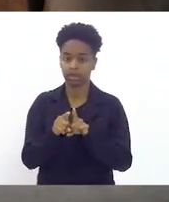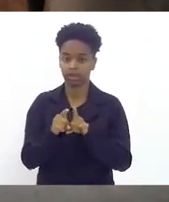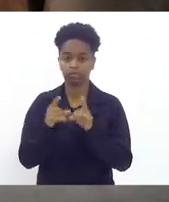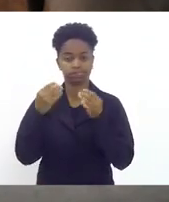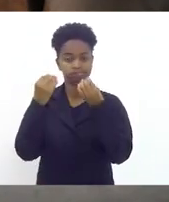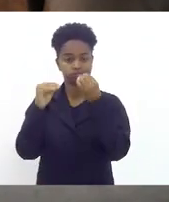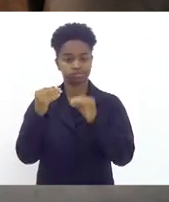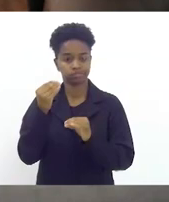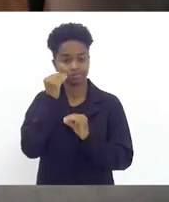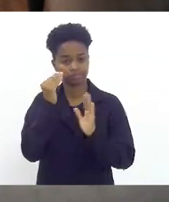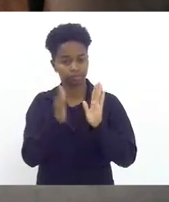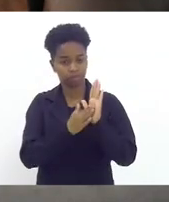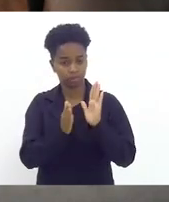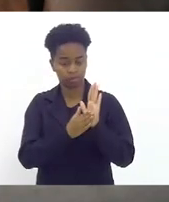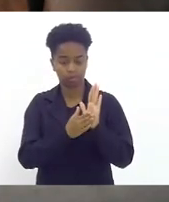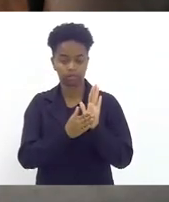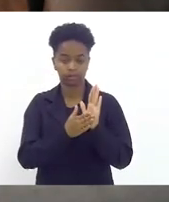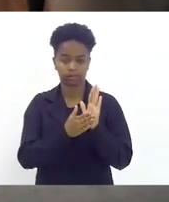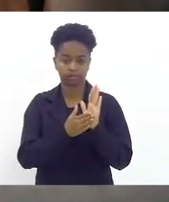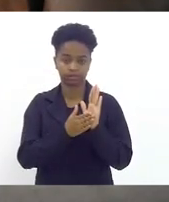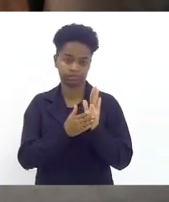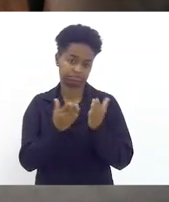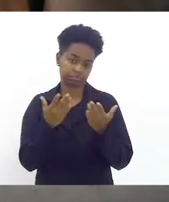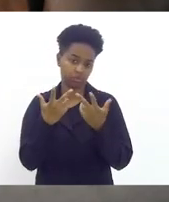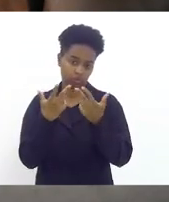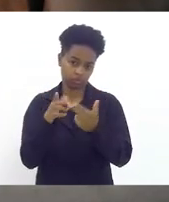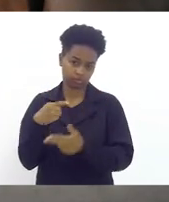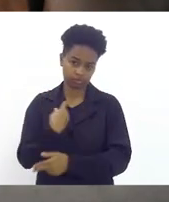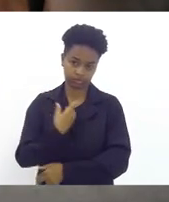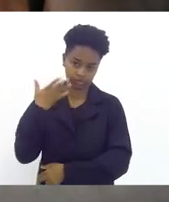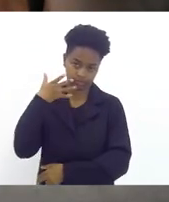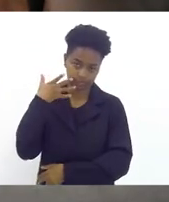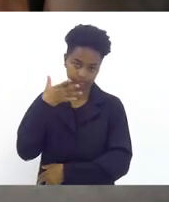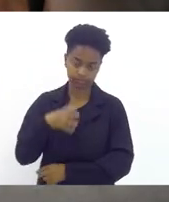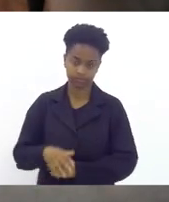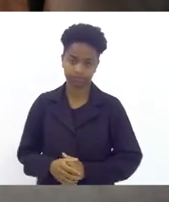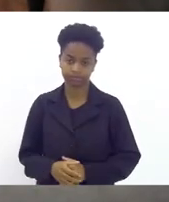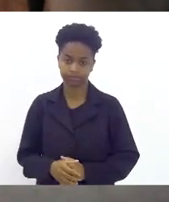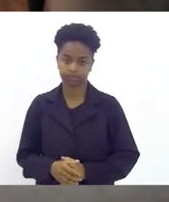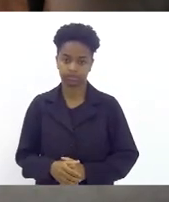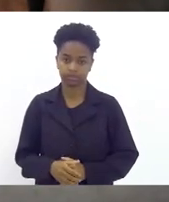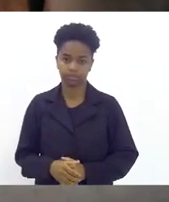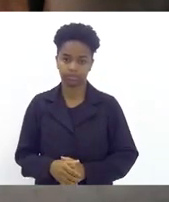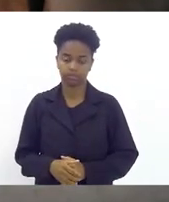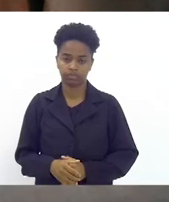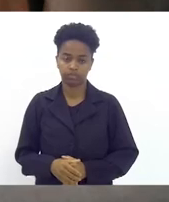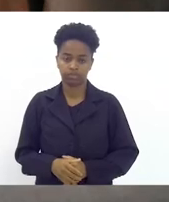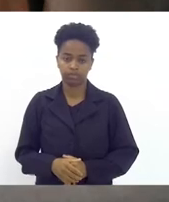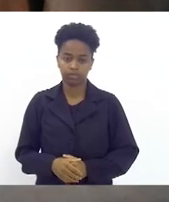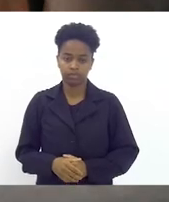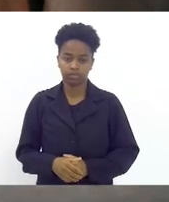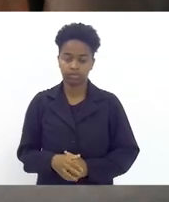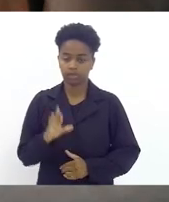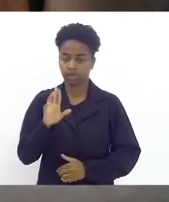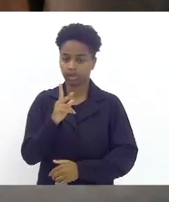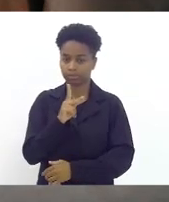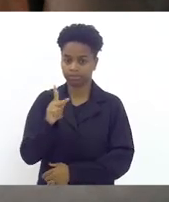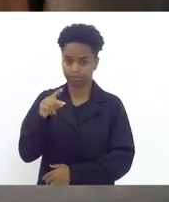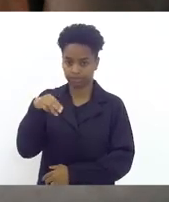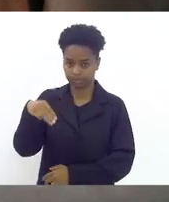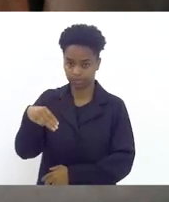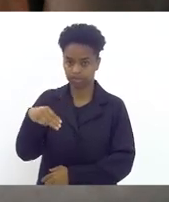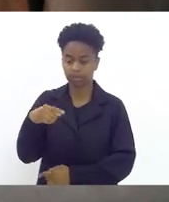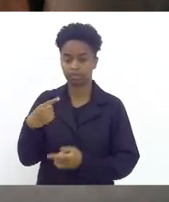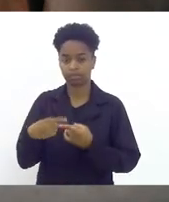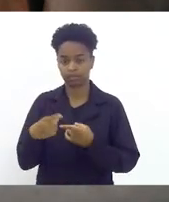de proposta né em termos do que a gente está colocando é que haja que as rptms que